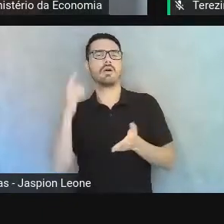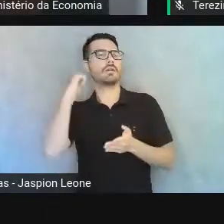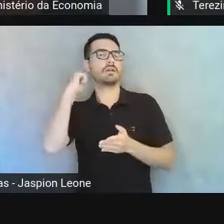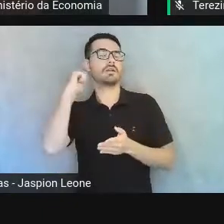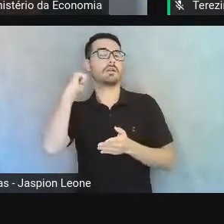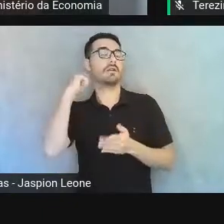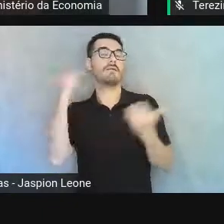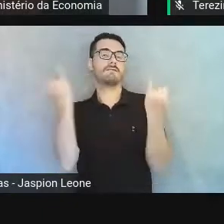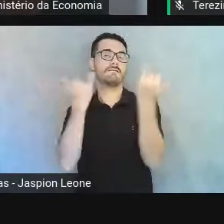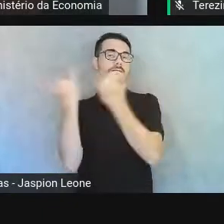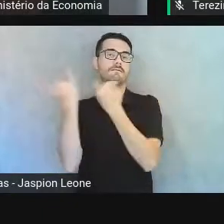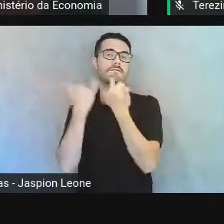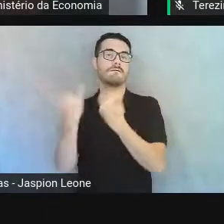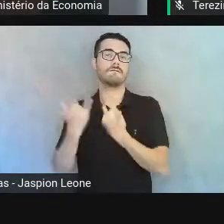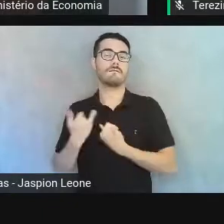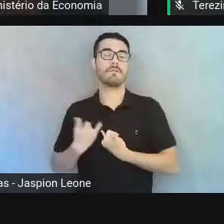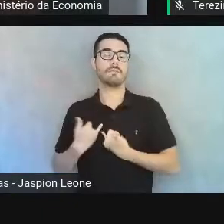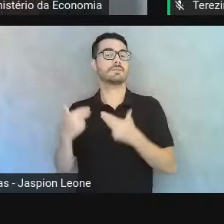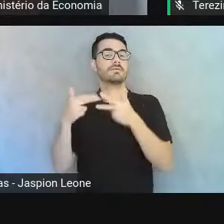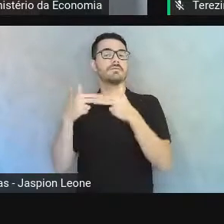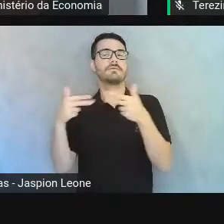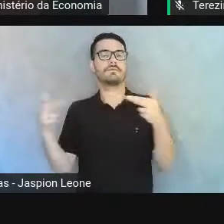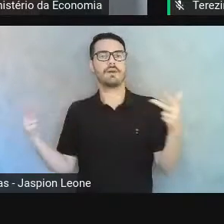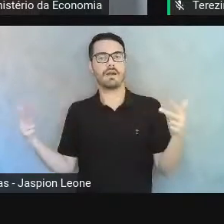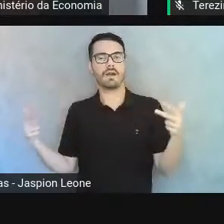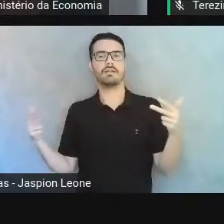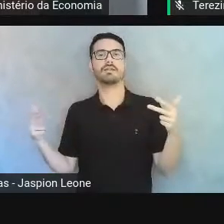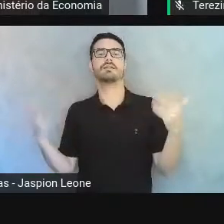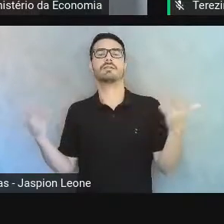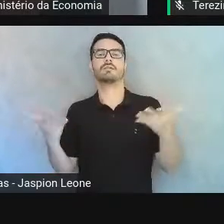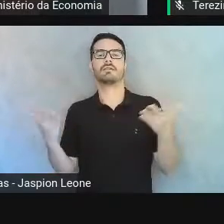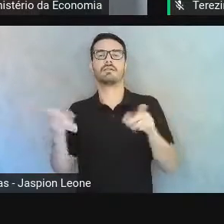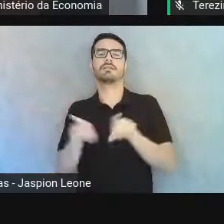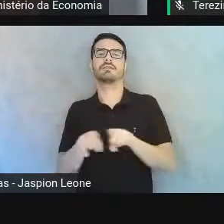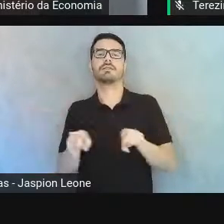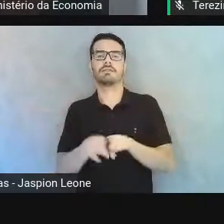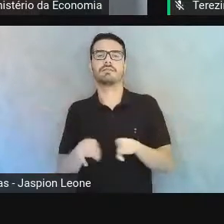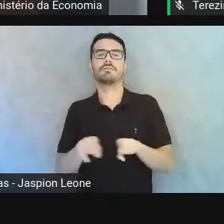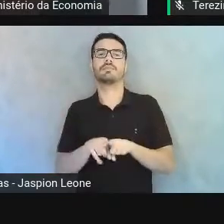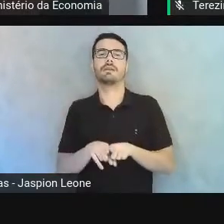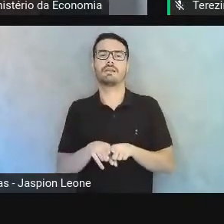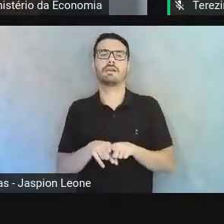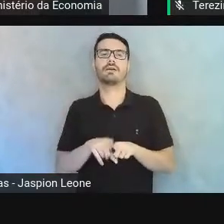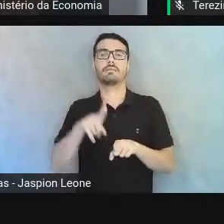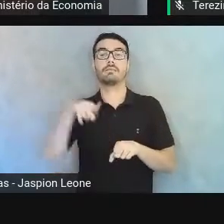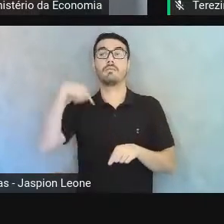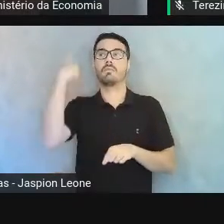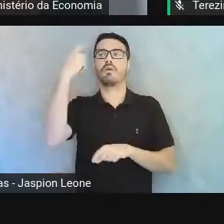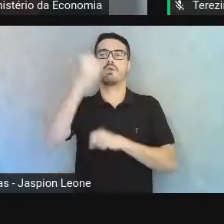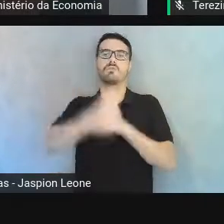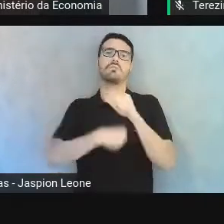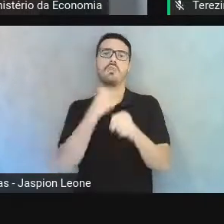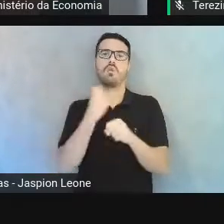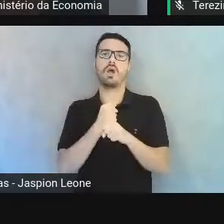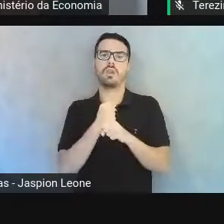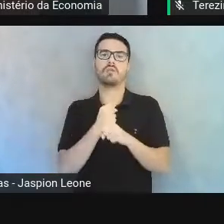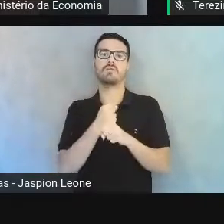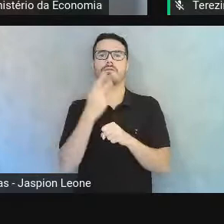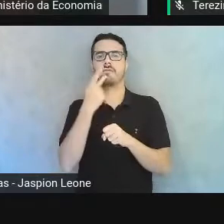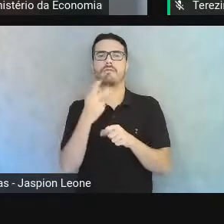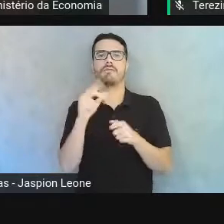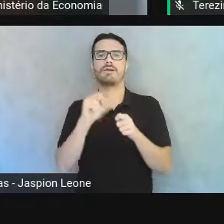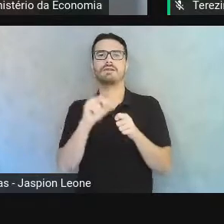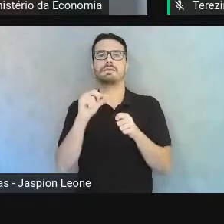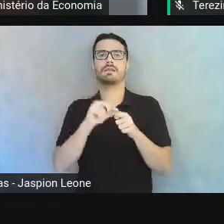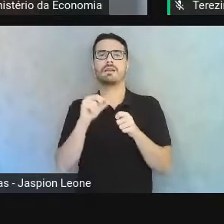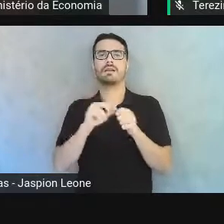de informações que vai estar disponível o ano que vem, para fechar um balanço do